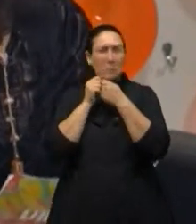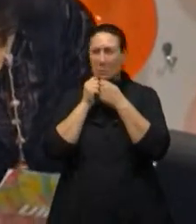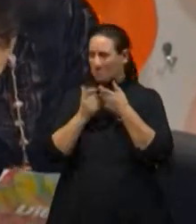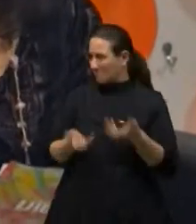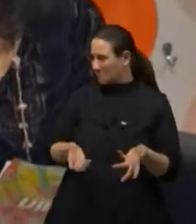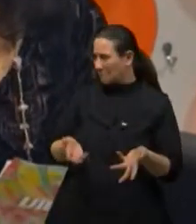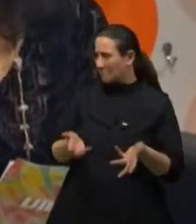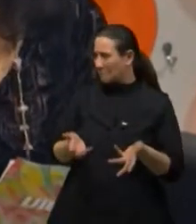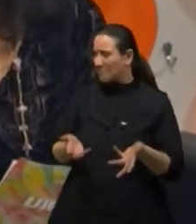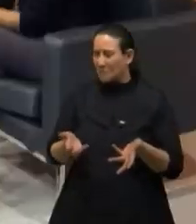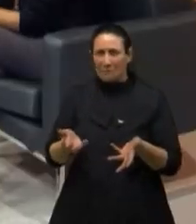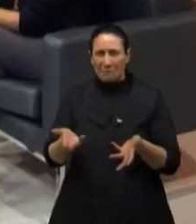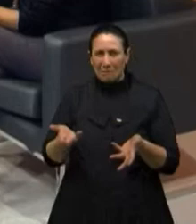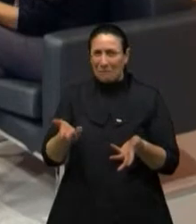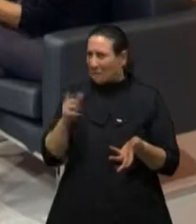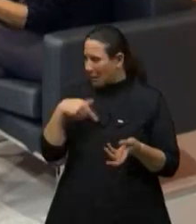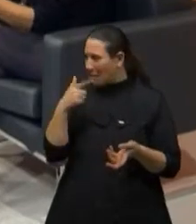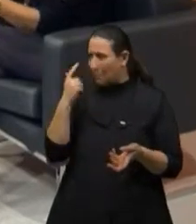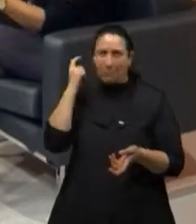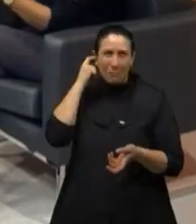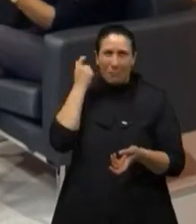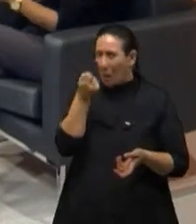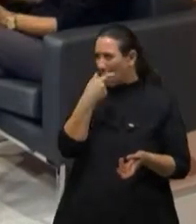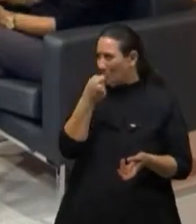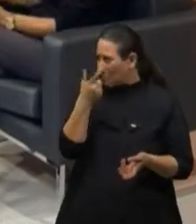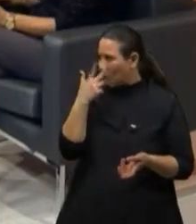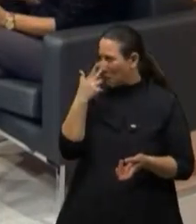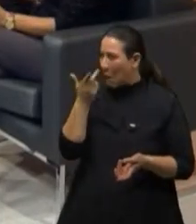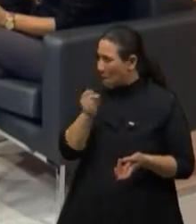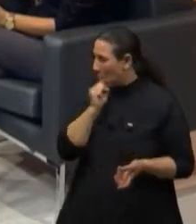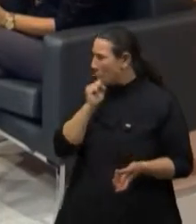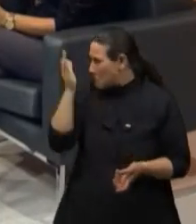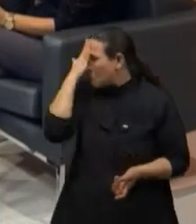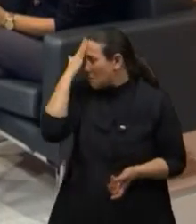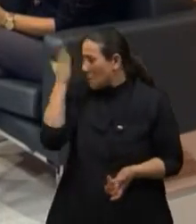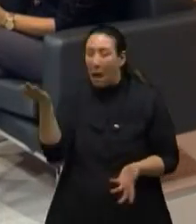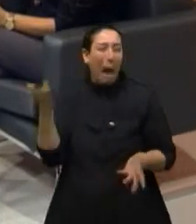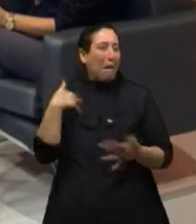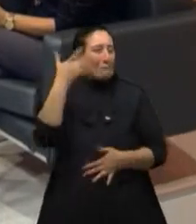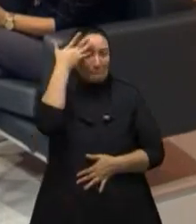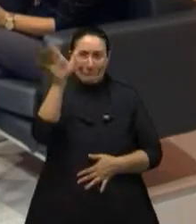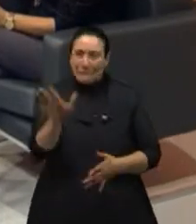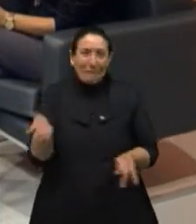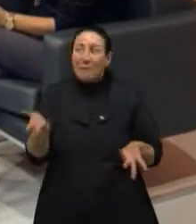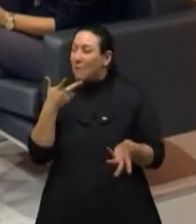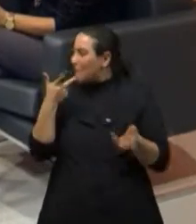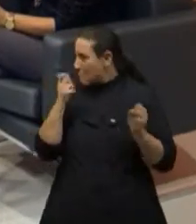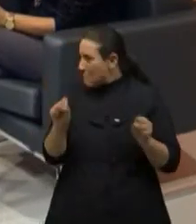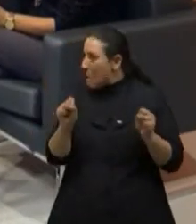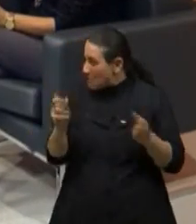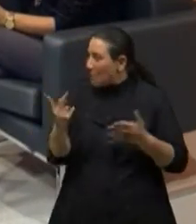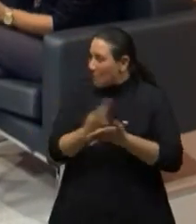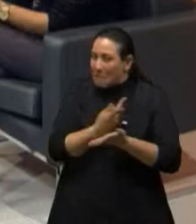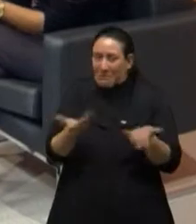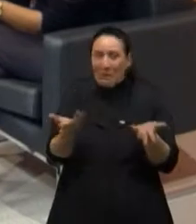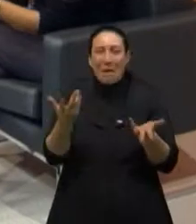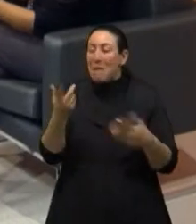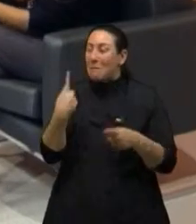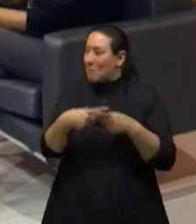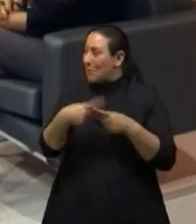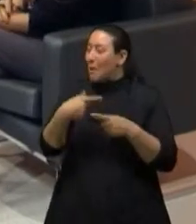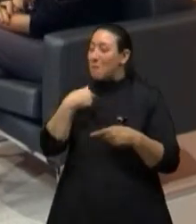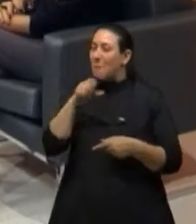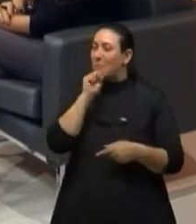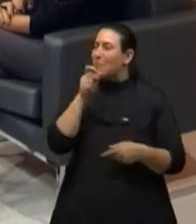tira tu tá dizendo que tem antibiótico vai ver que a vovó sabia das coisas tirava uma cirinha do ouvido botava na espinha numa noite